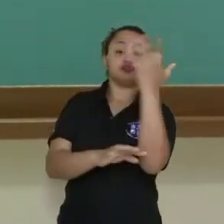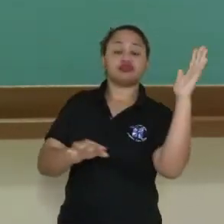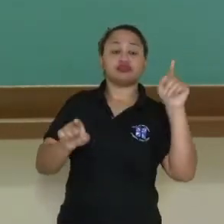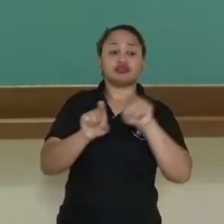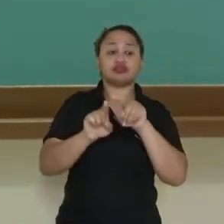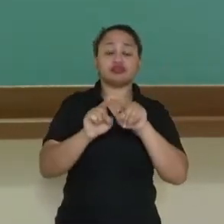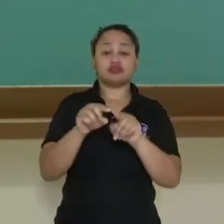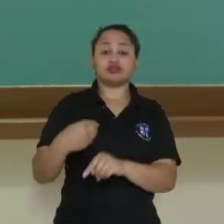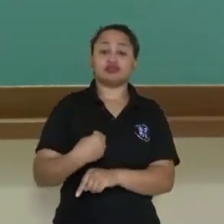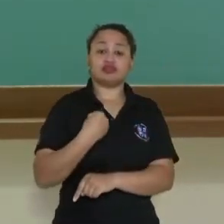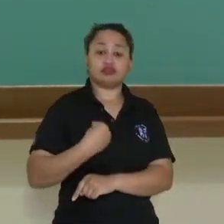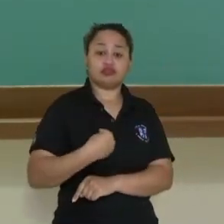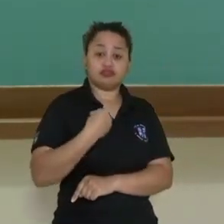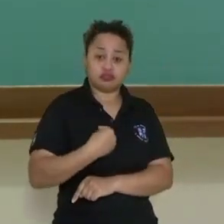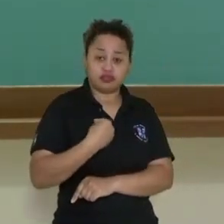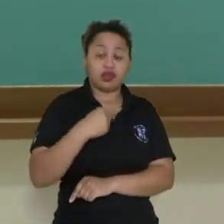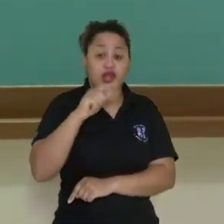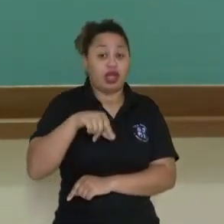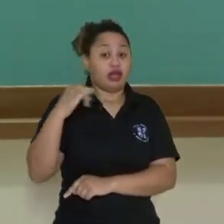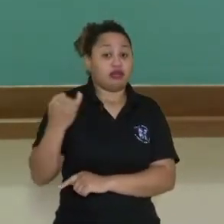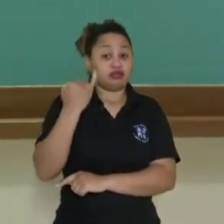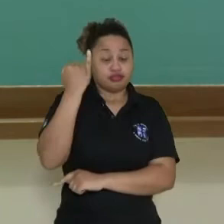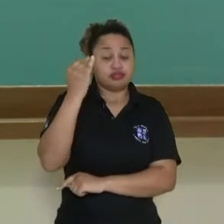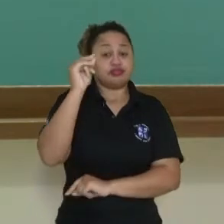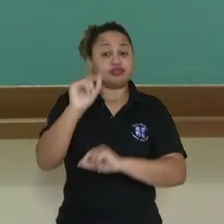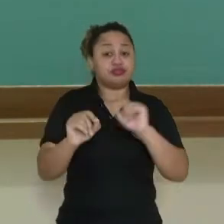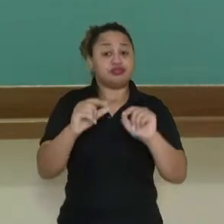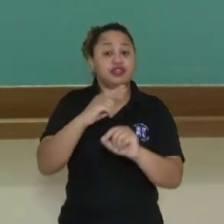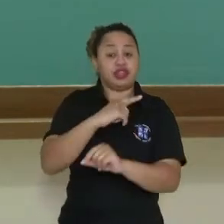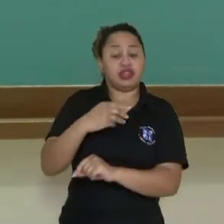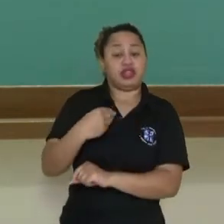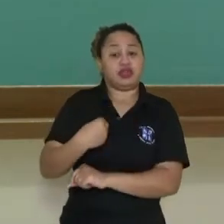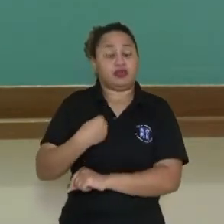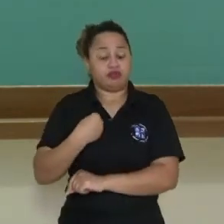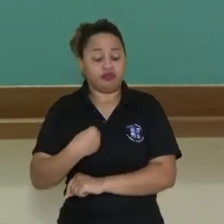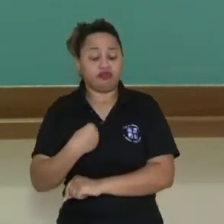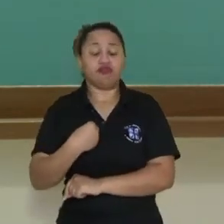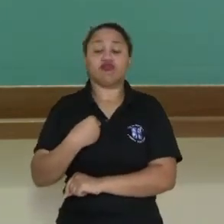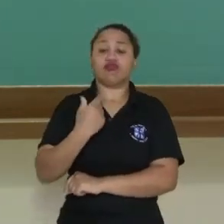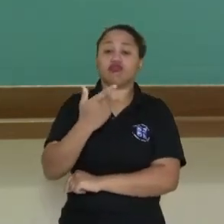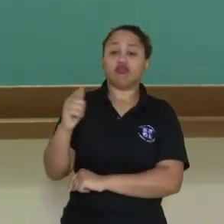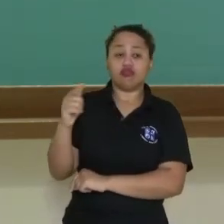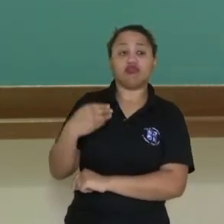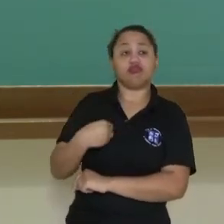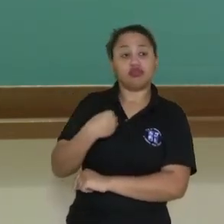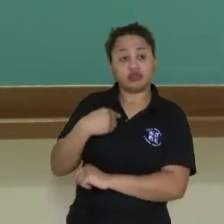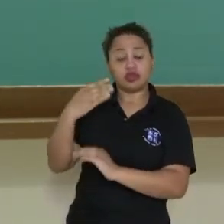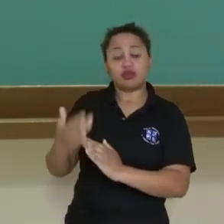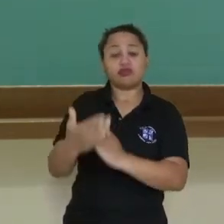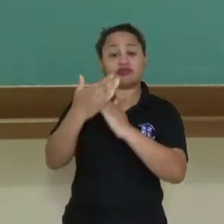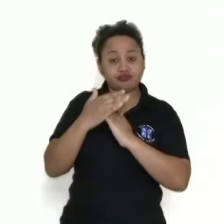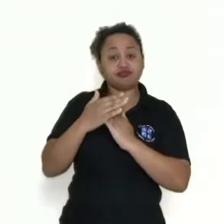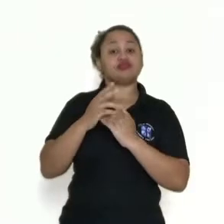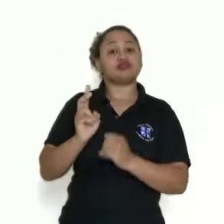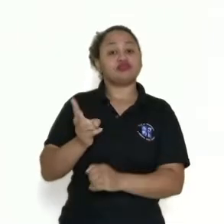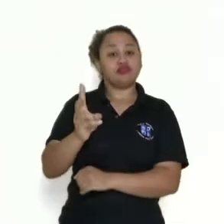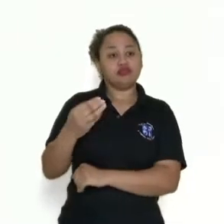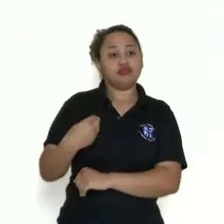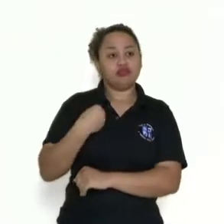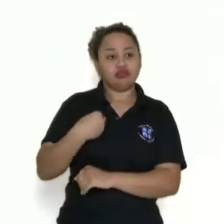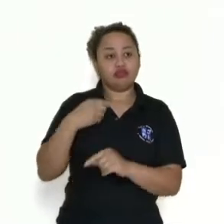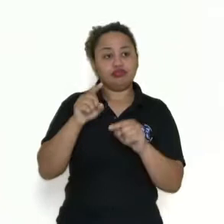importante, fatores abióticos ali, que permitem a existência da vida. Então, isso é importante. Os